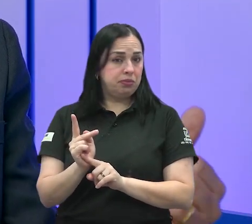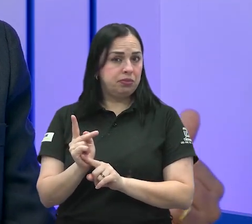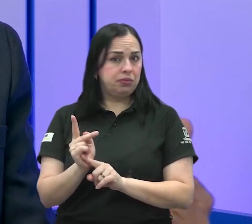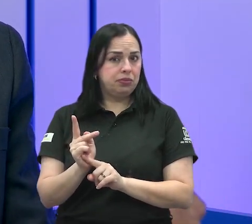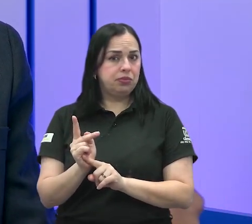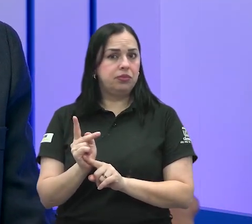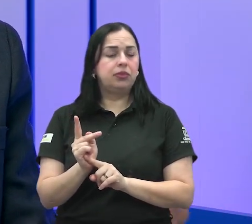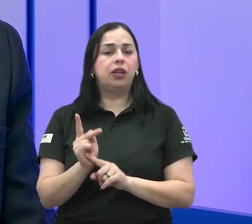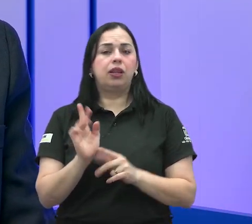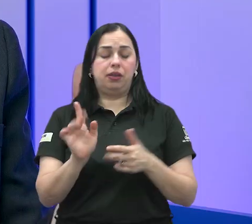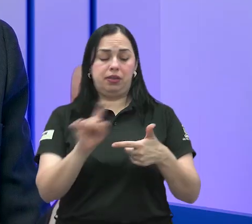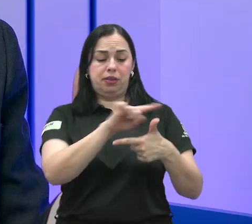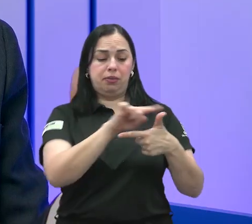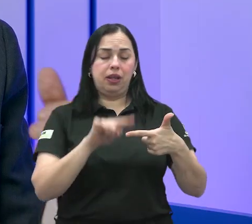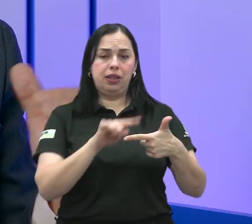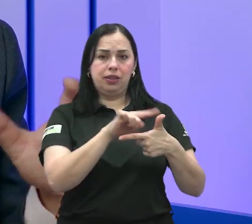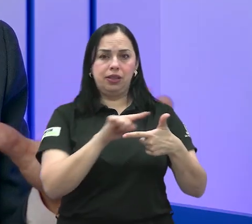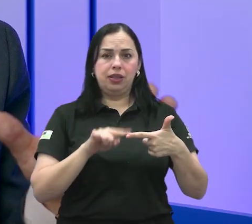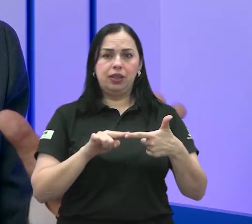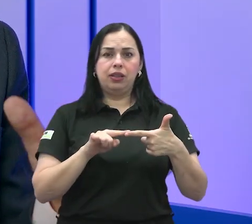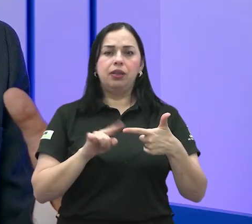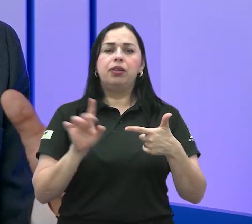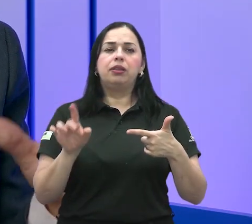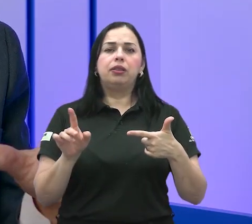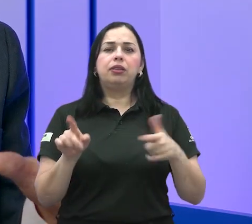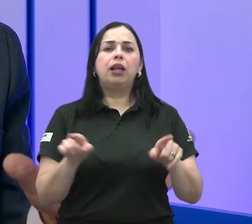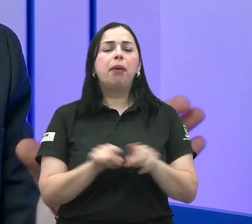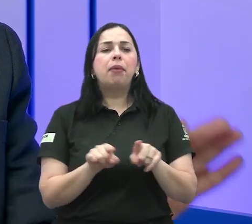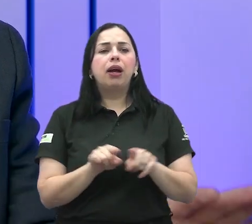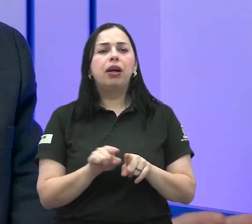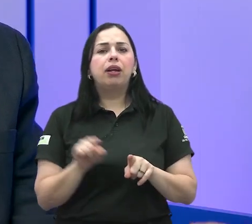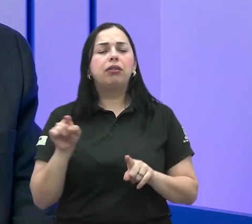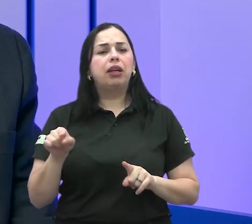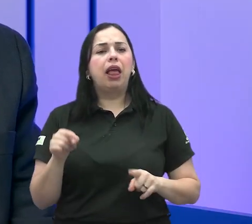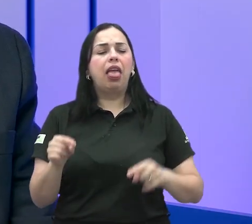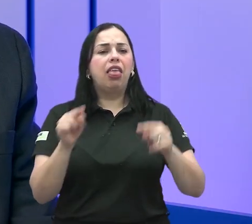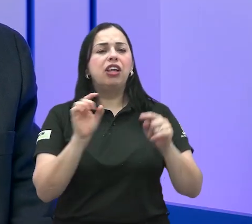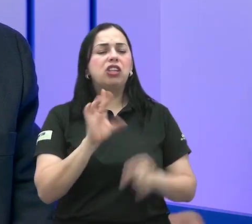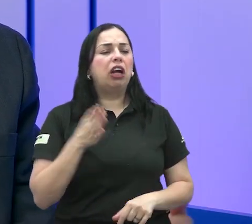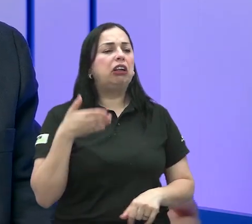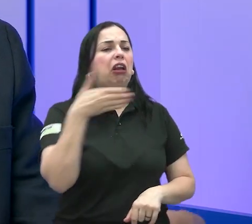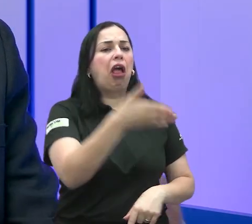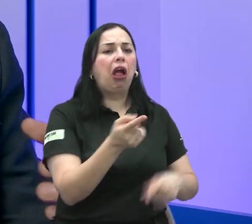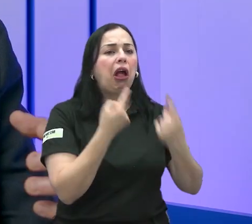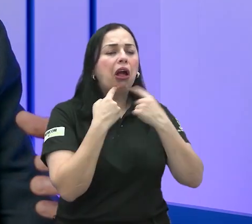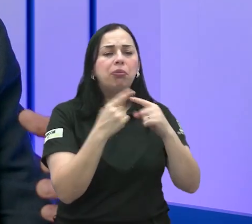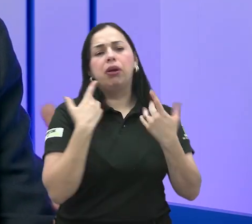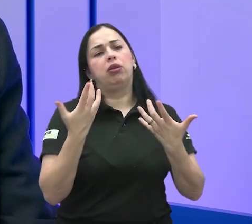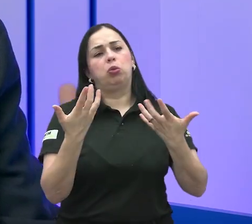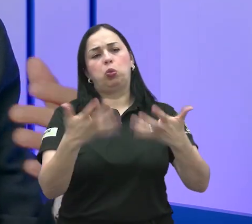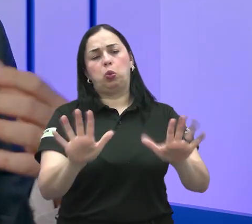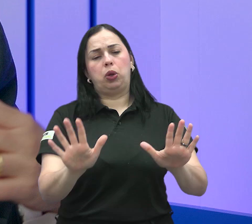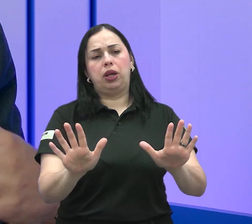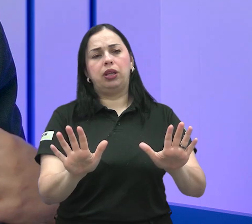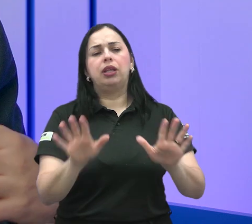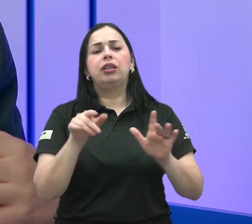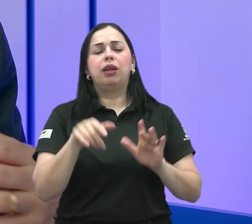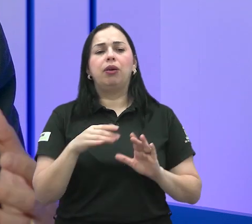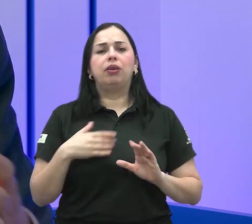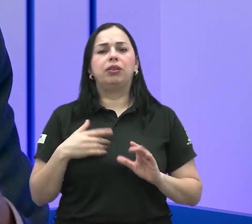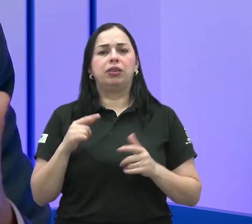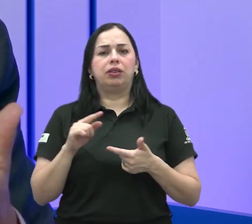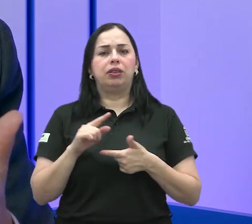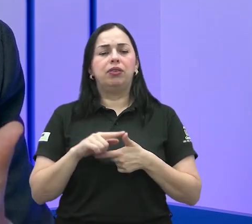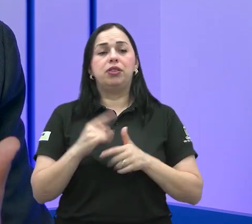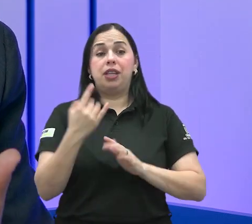um terceiro nível, porque eles não querem também virar caixa de reclamação. Então, eles recebem as demandas